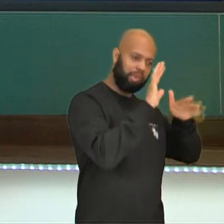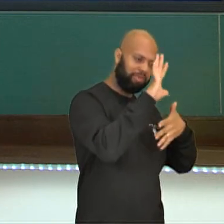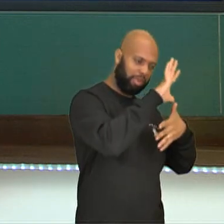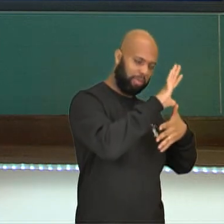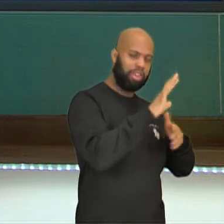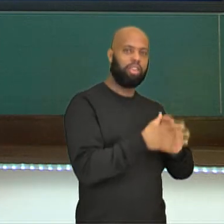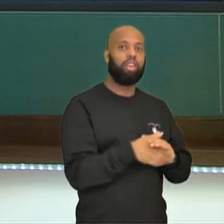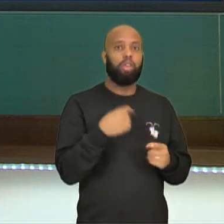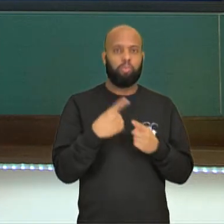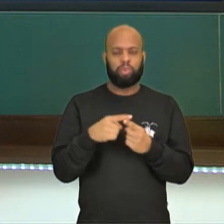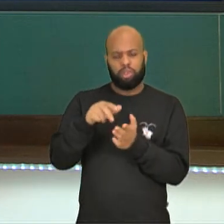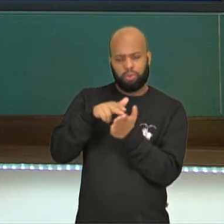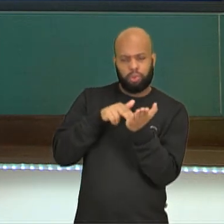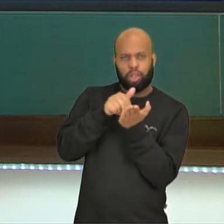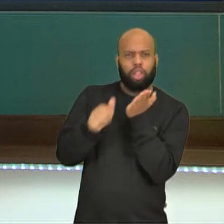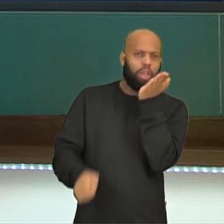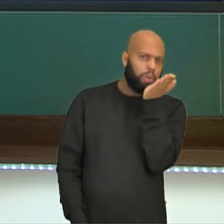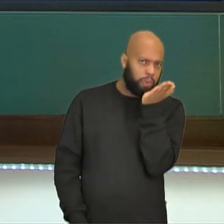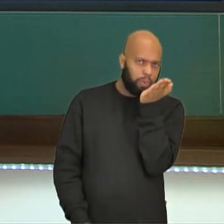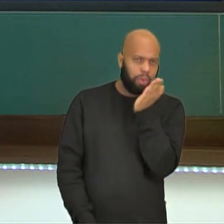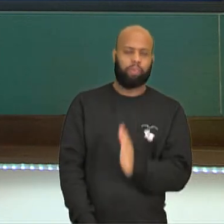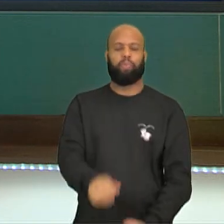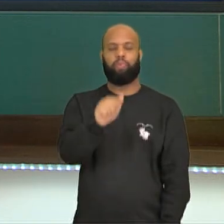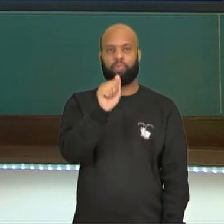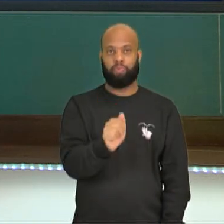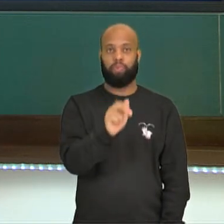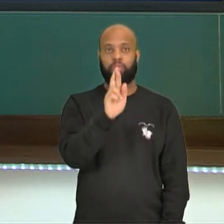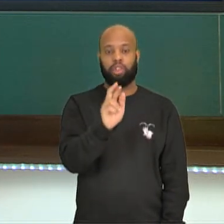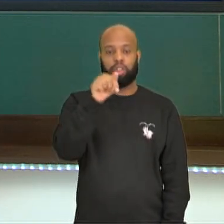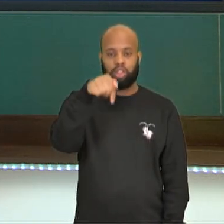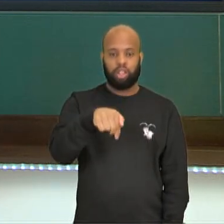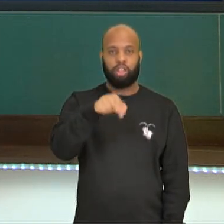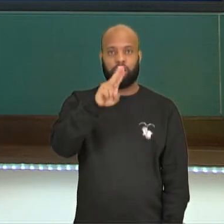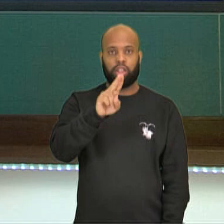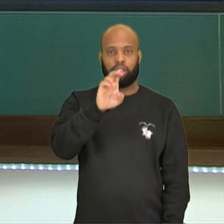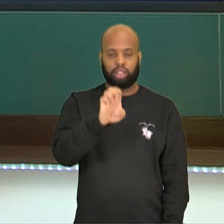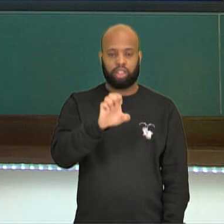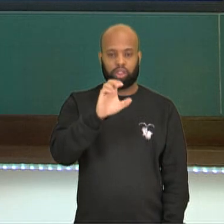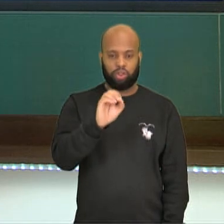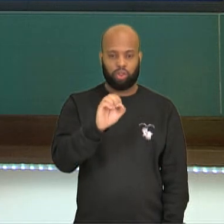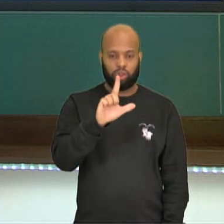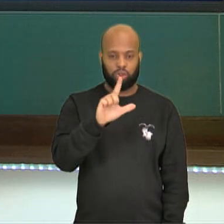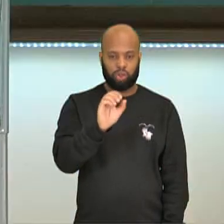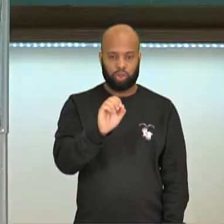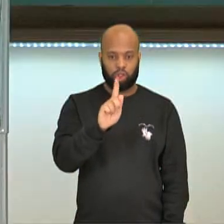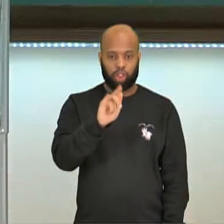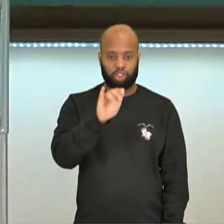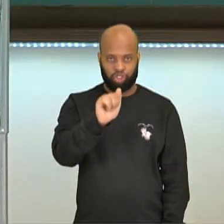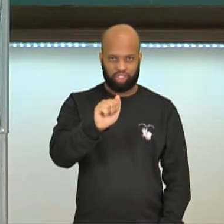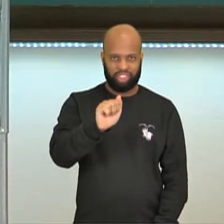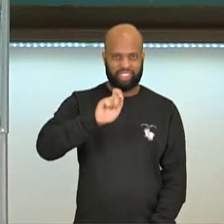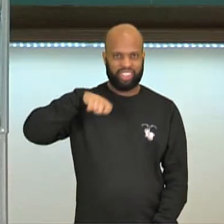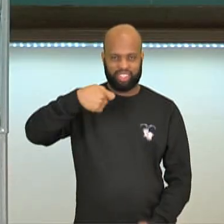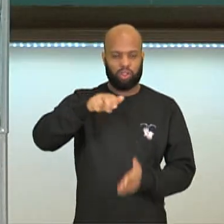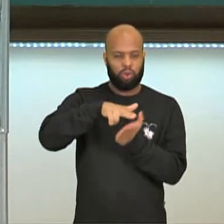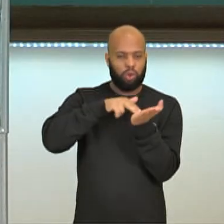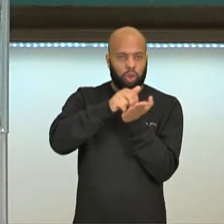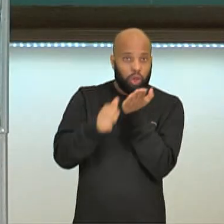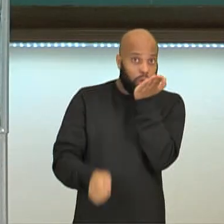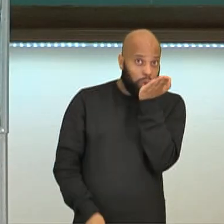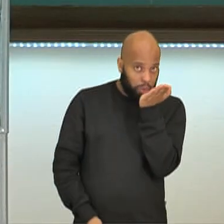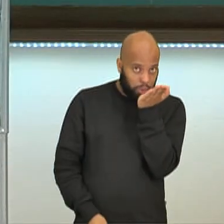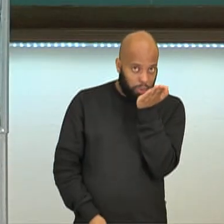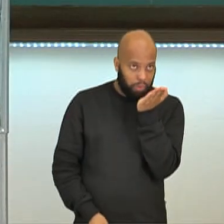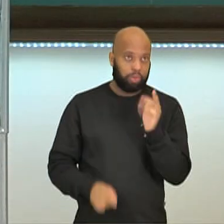trabalho de escavação. Né? Todo esse estudo de descobertas vão alimentando e trazendo novas teorias. Nós temos 3 fortes